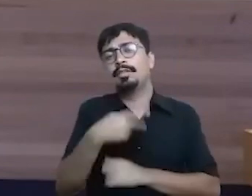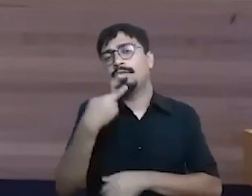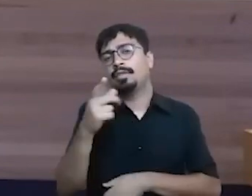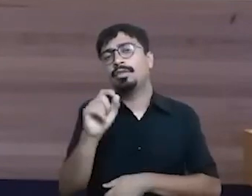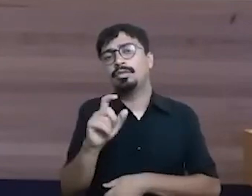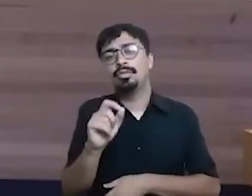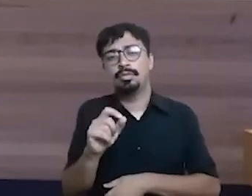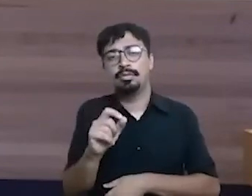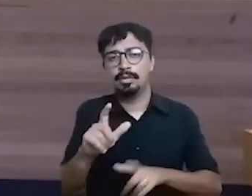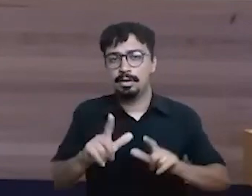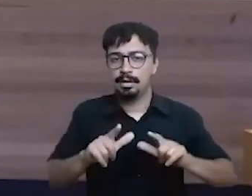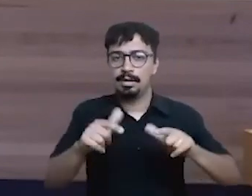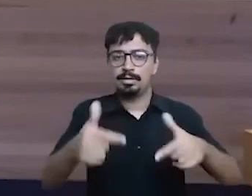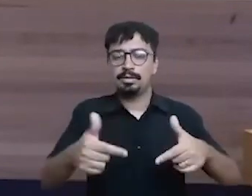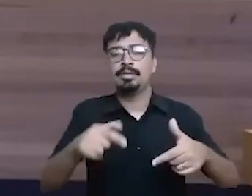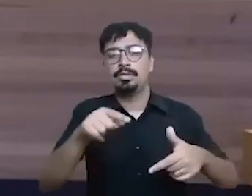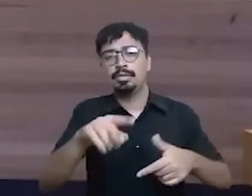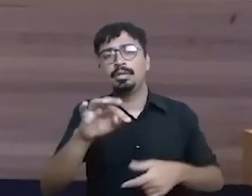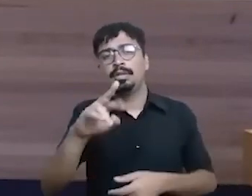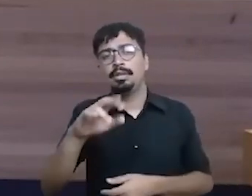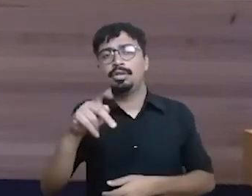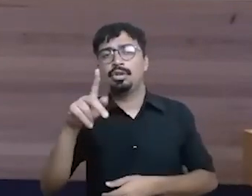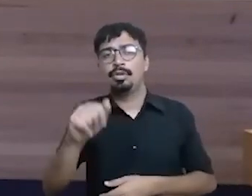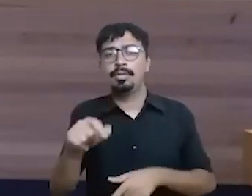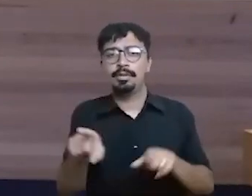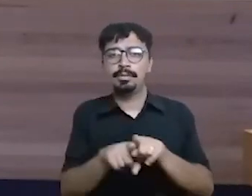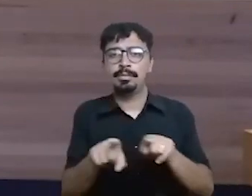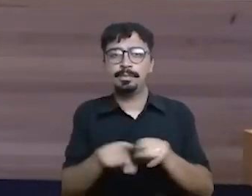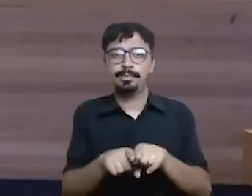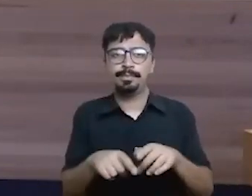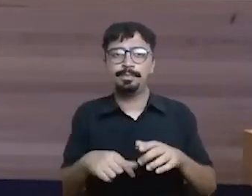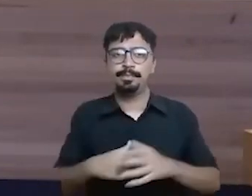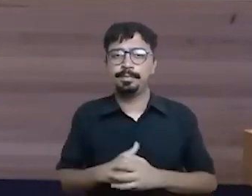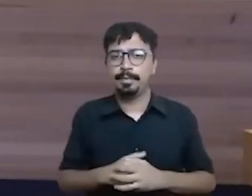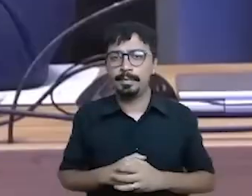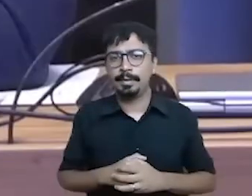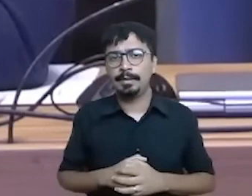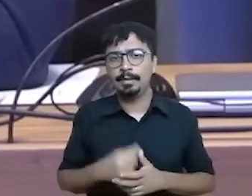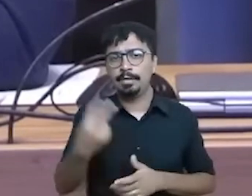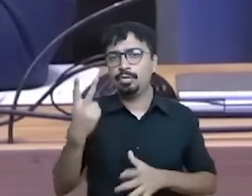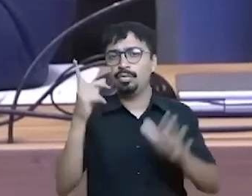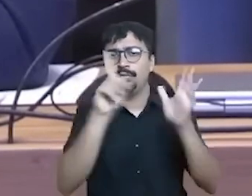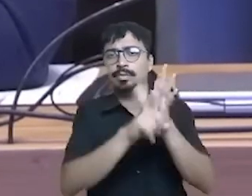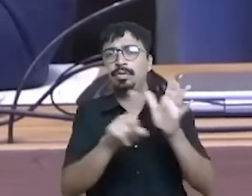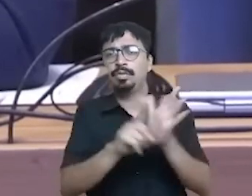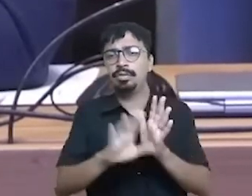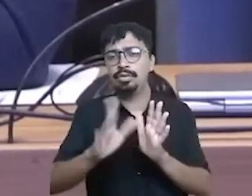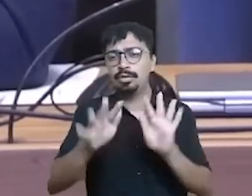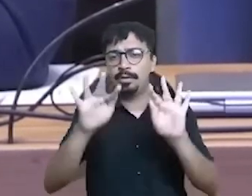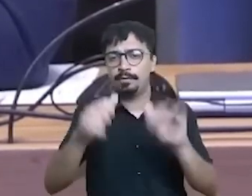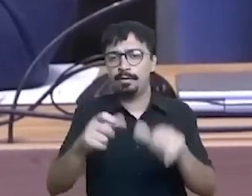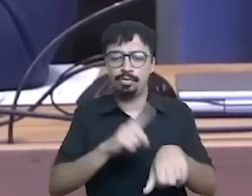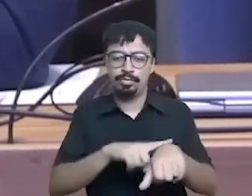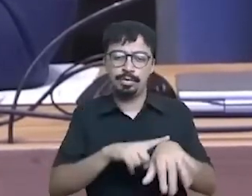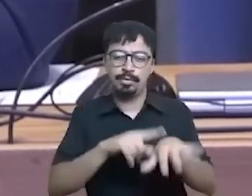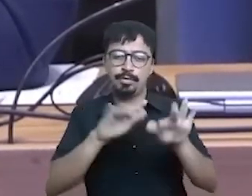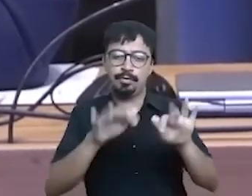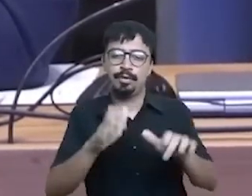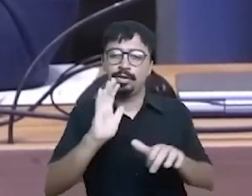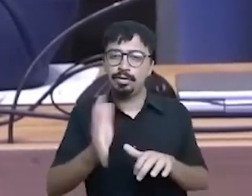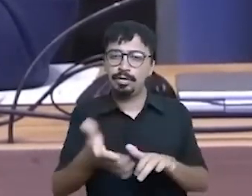agora tem duas perguntas aqui caminhando para o fim No meu tempo tá acabando que é sobre a relação com as forças armadas